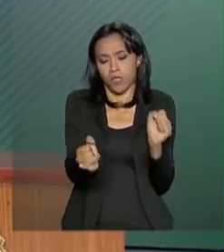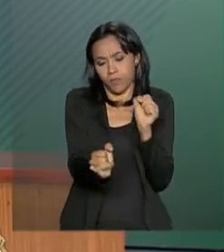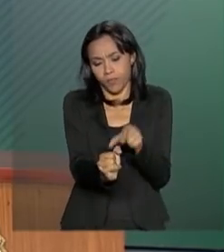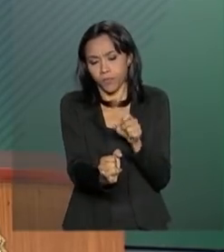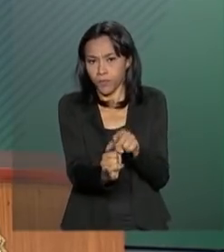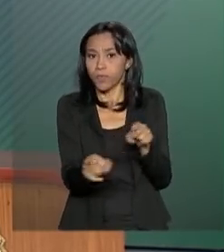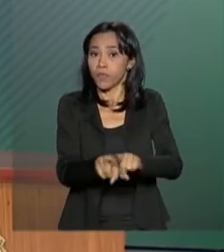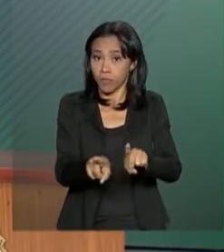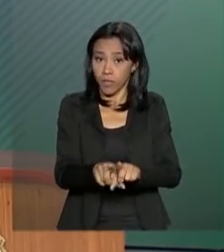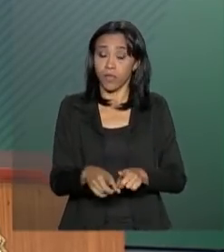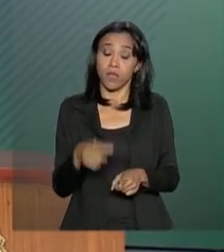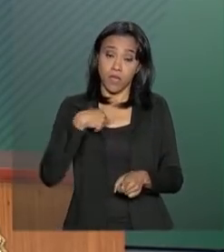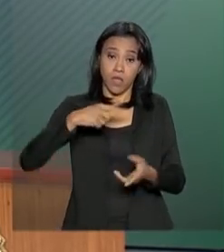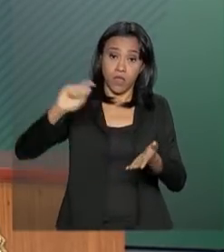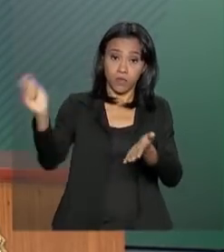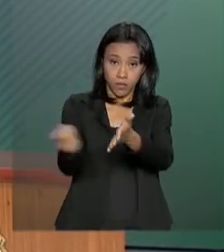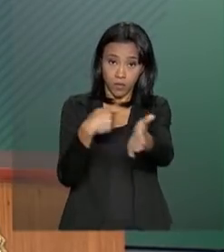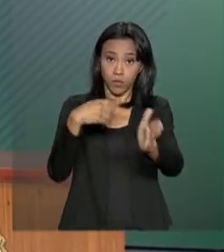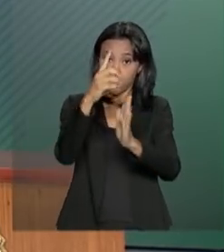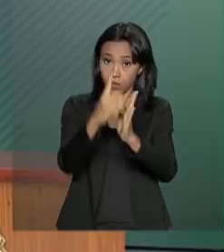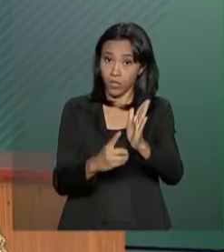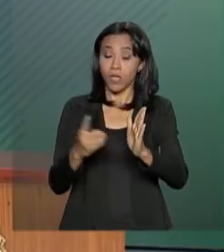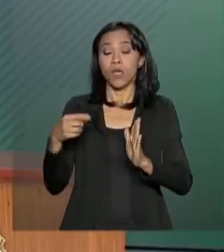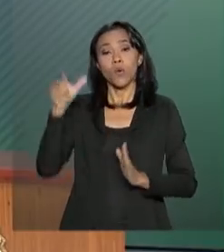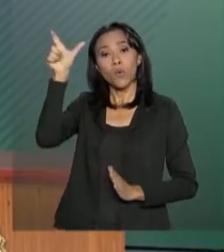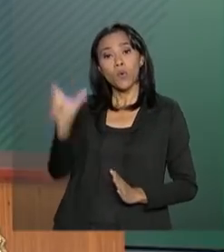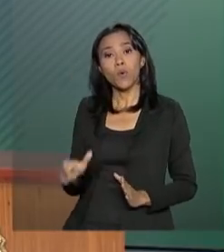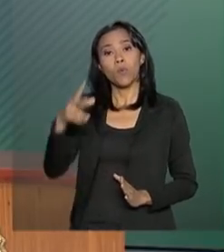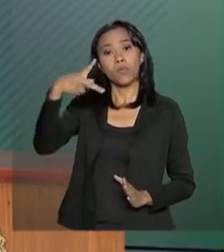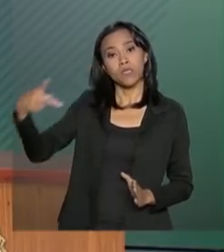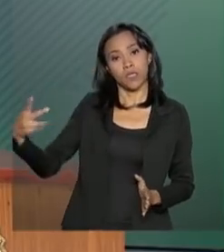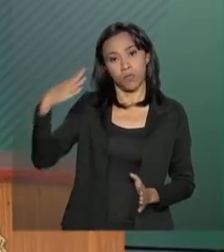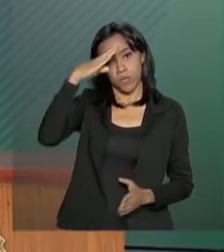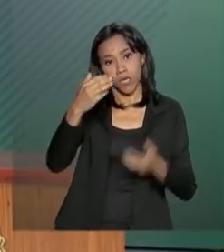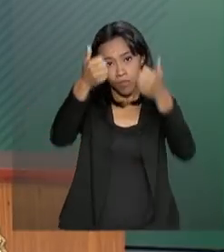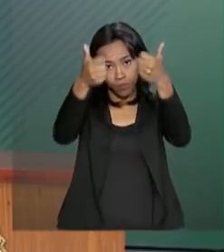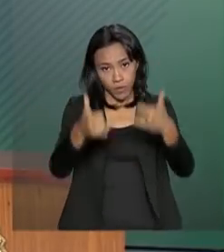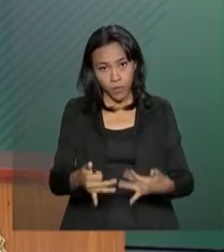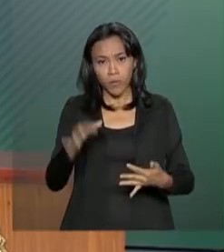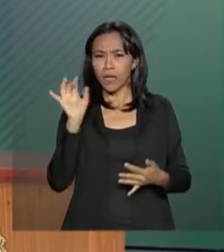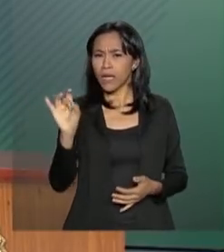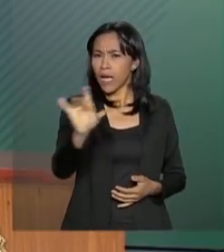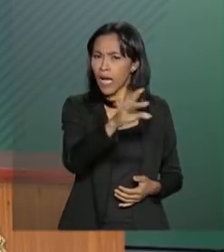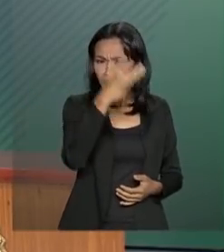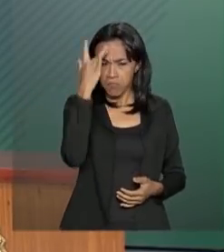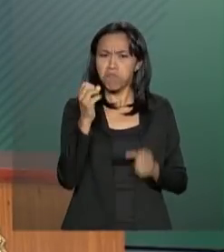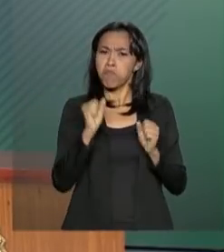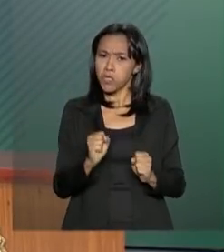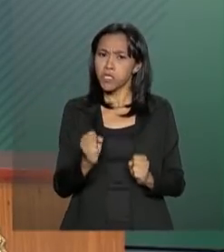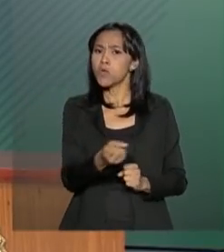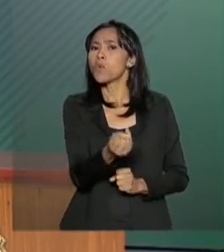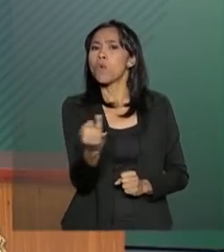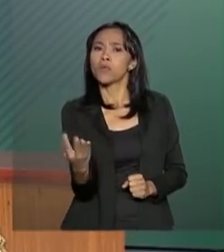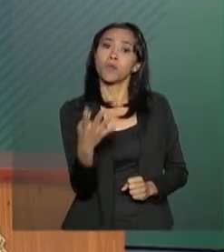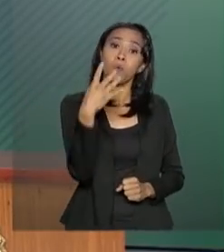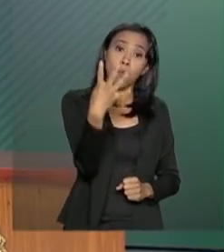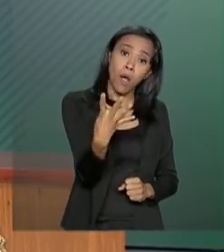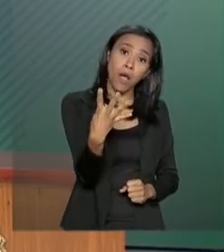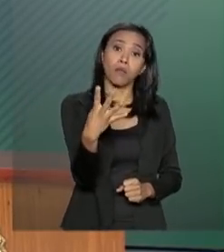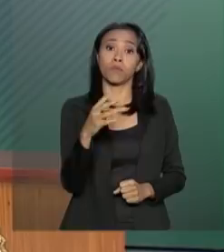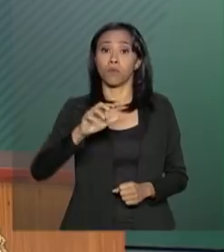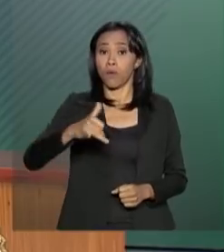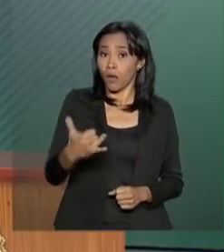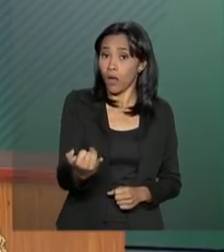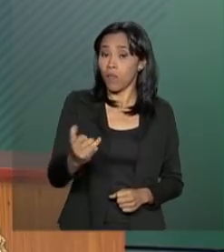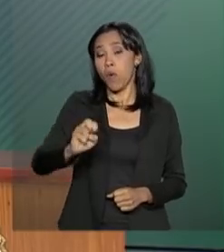assinatura do Decreto Jair bolsonaro explicou que cada cidadão poderá ter quatro ou mais armas em casa